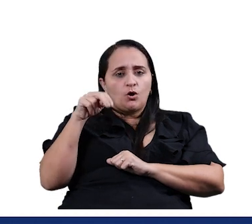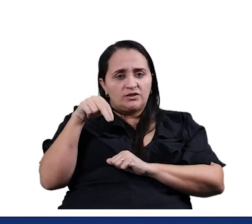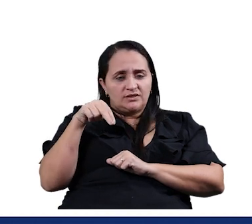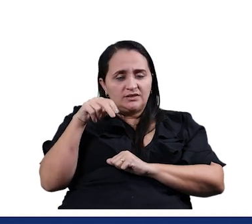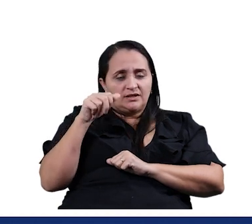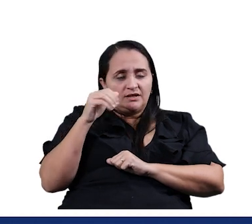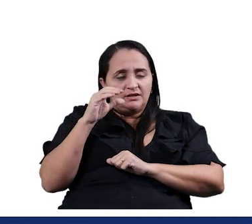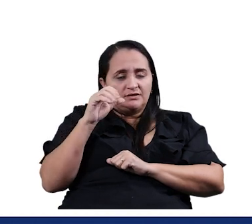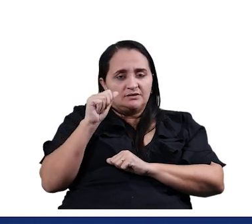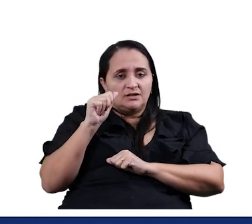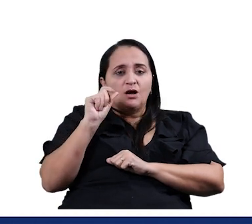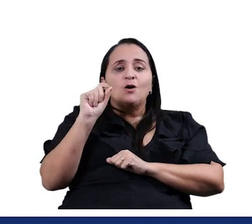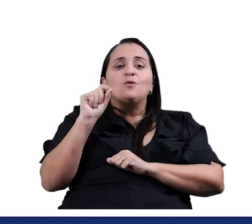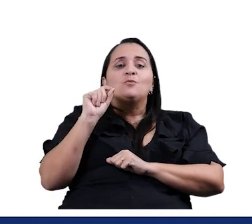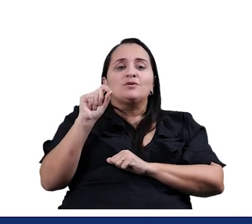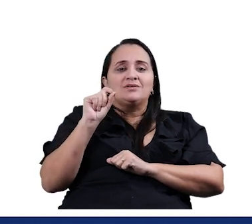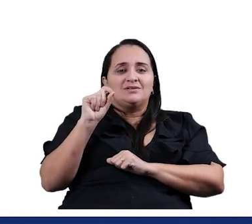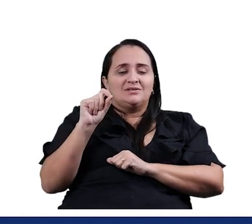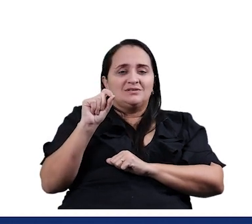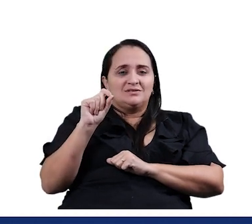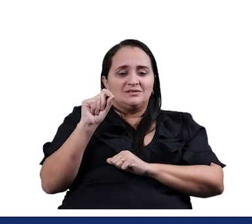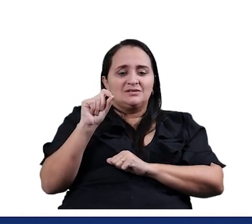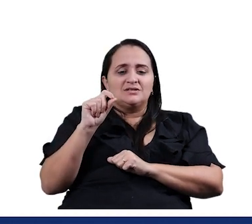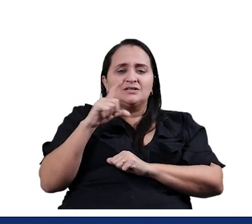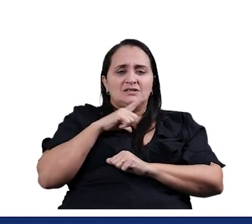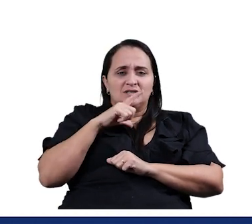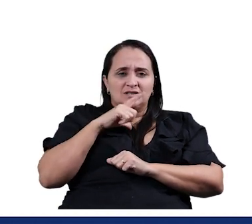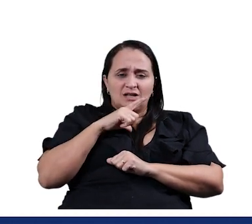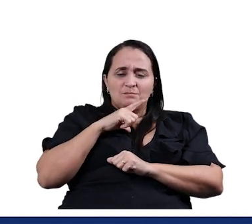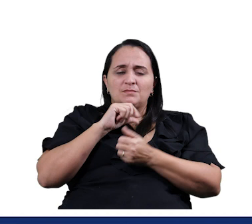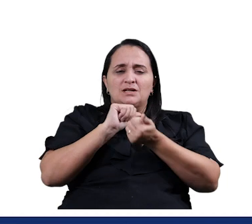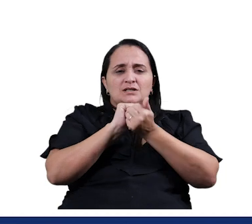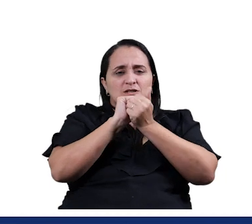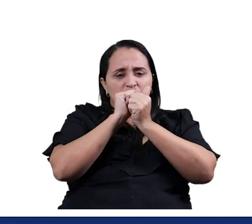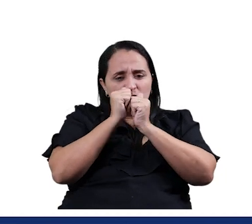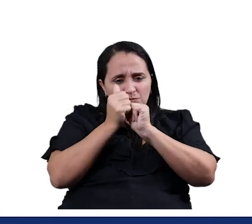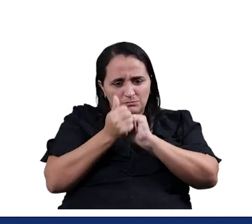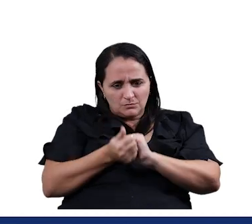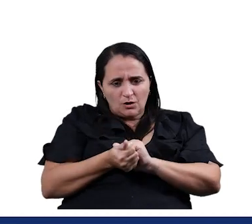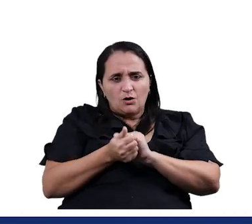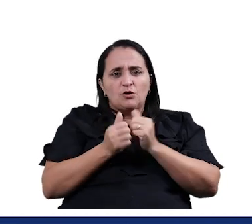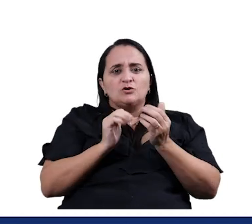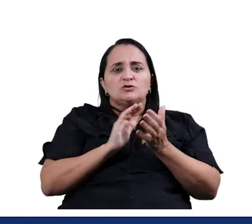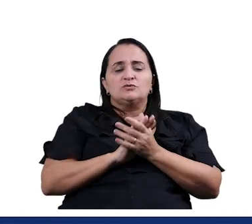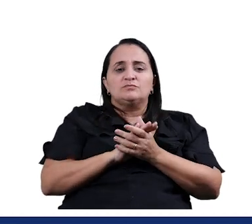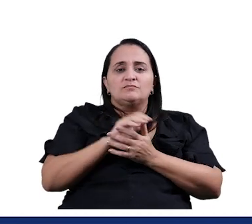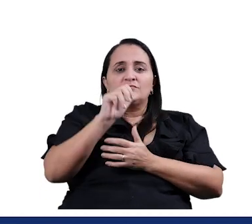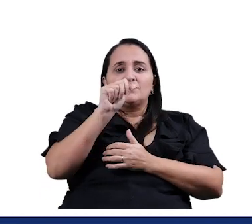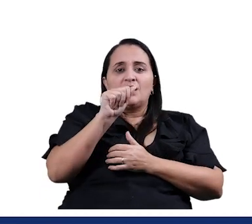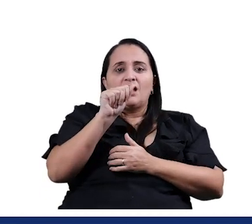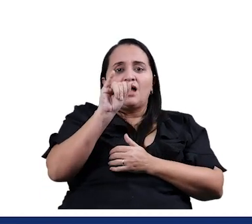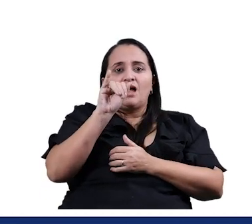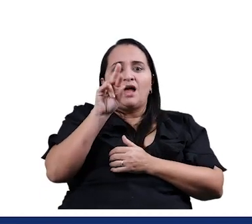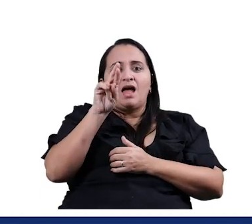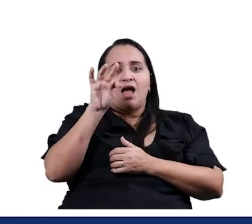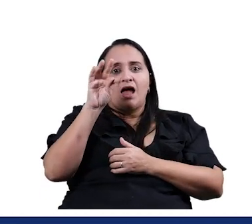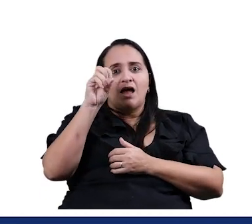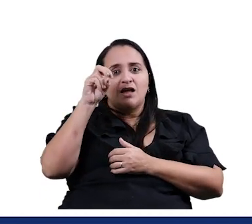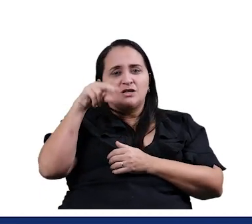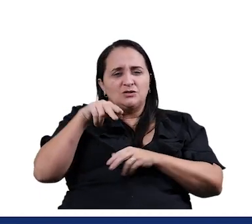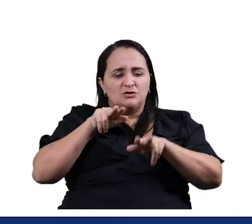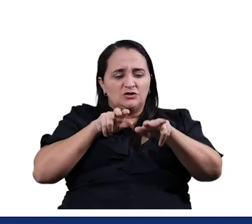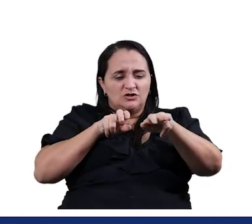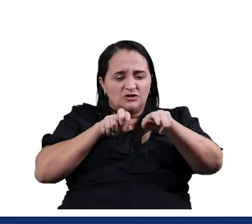campeão da Fórmula 1, tinha a musiquinha que era o tema dele, que nós esperávamos os domingos para ouvir o